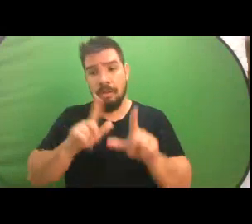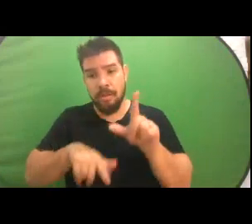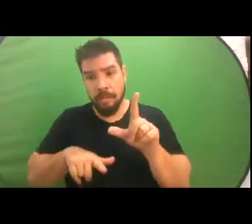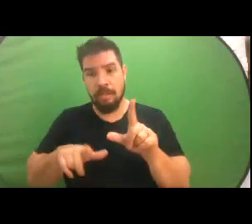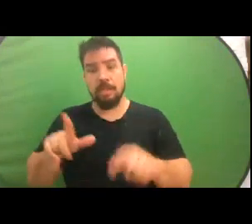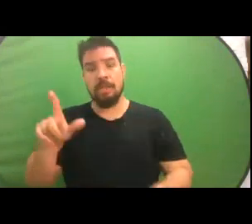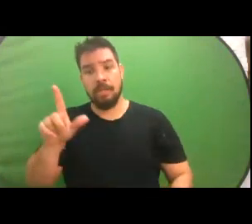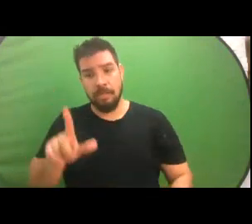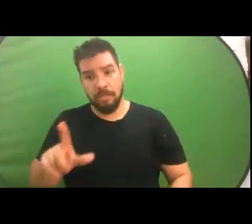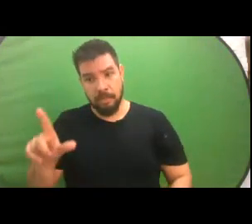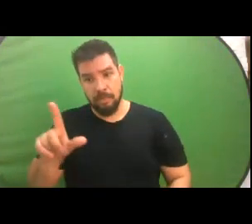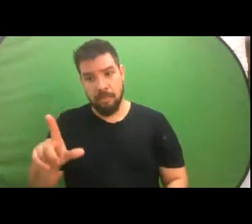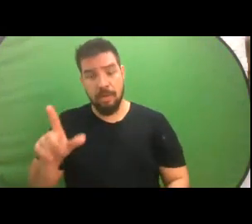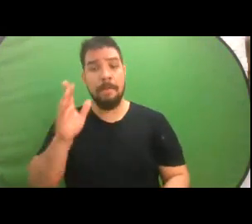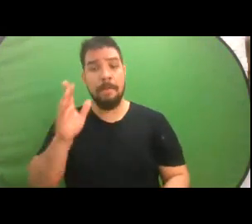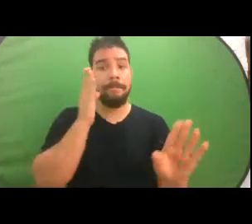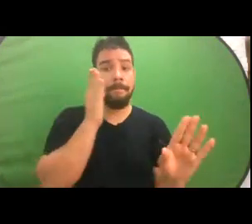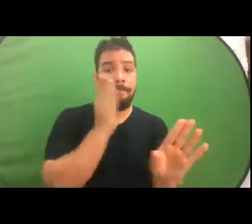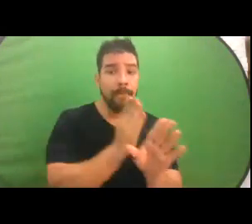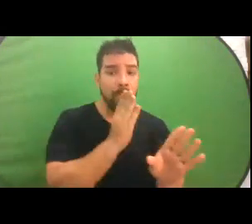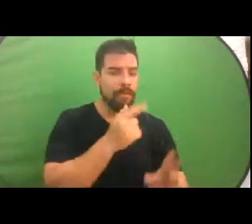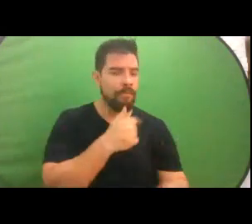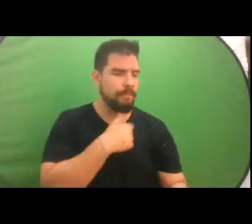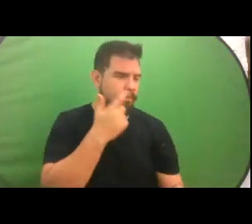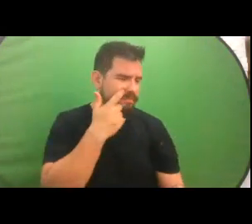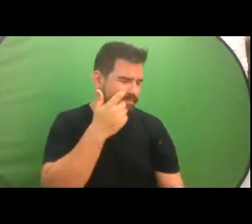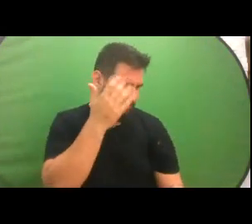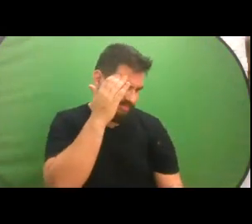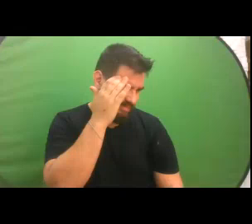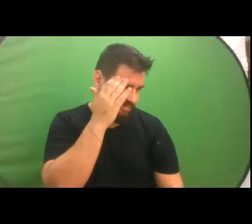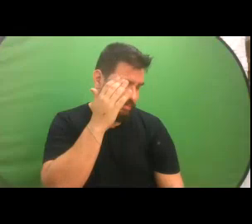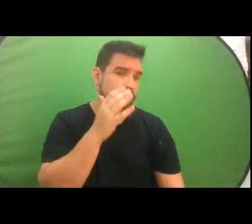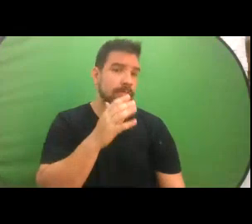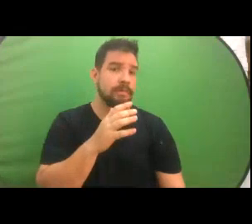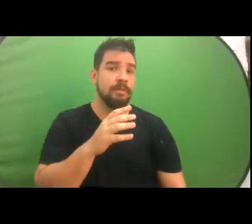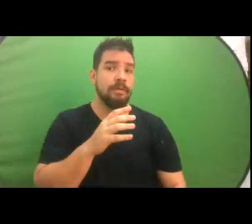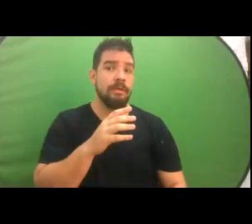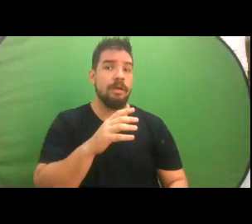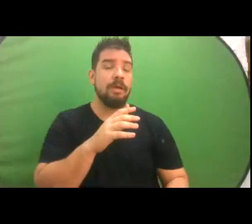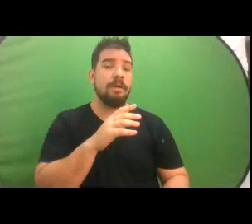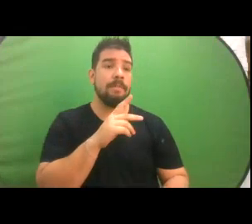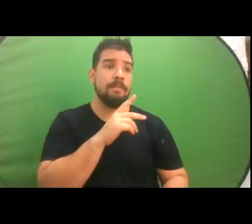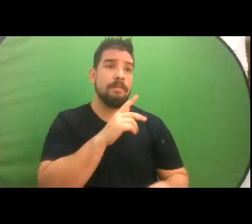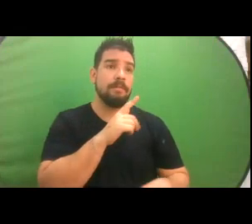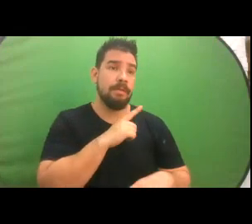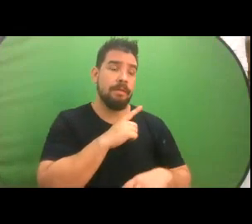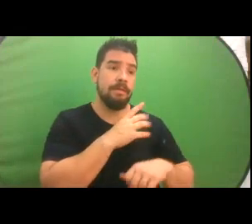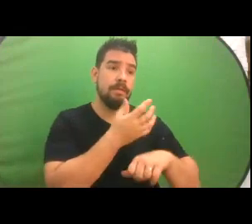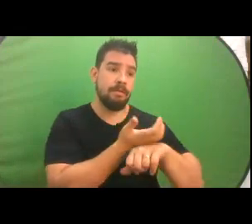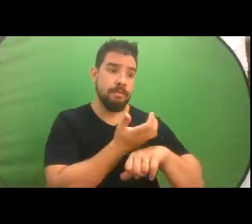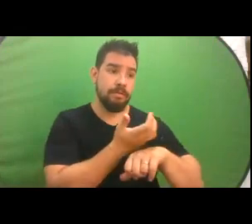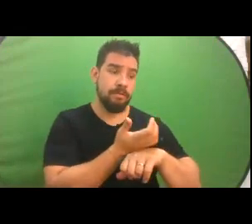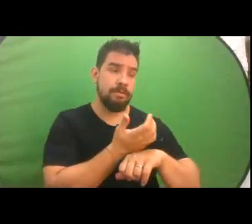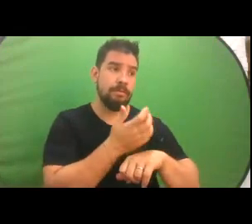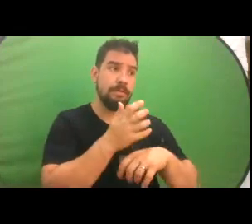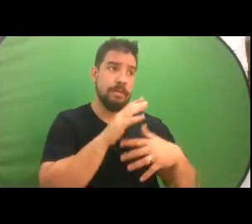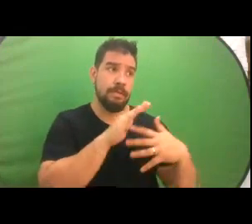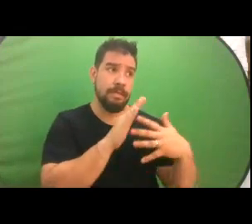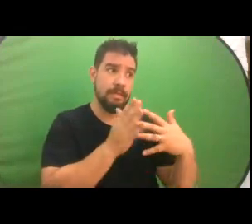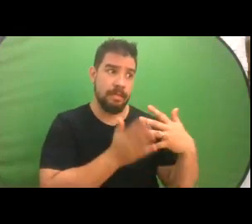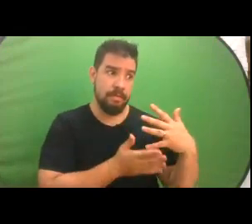Hum. Porém, para ver se eu entendi corretamente, o prática de componente curricular, que vai ser uma disciplina de Libras, vai ser